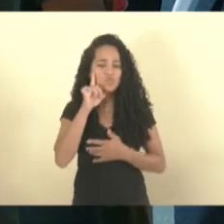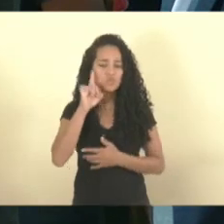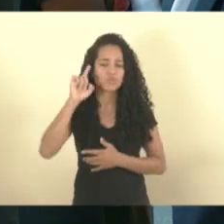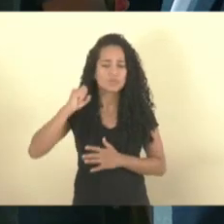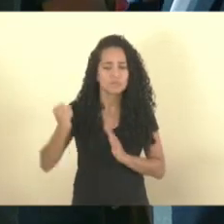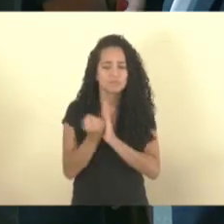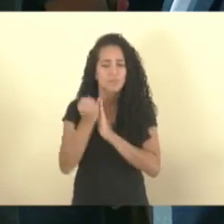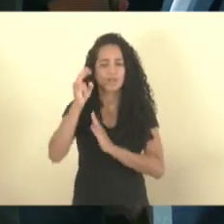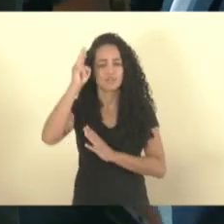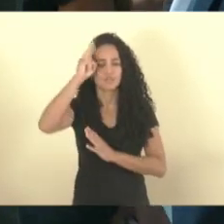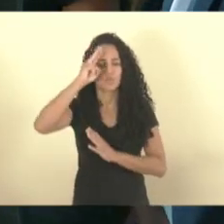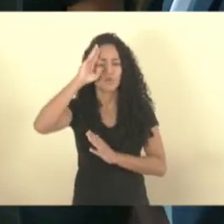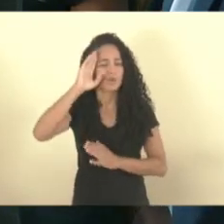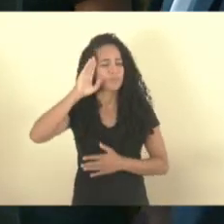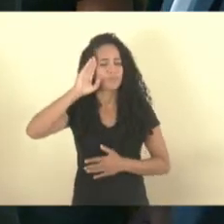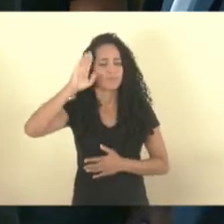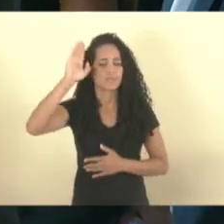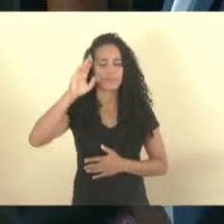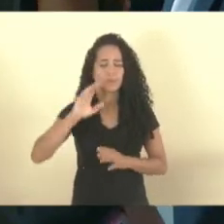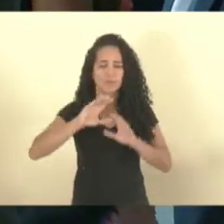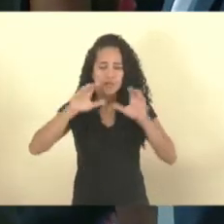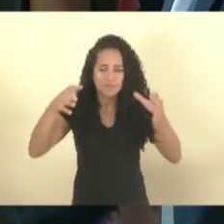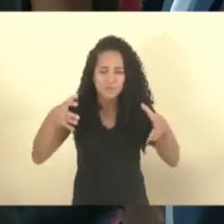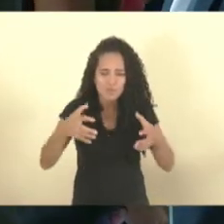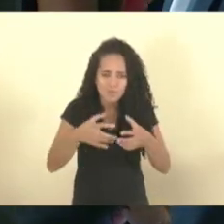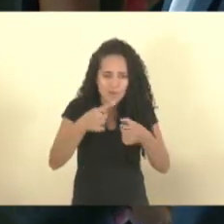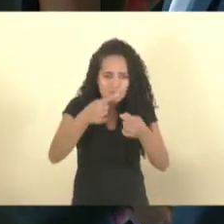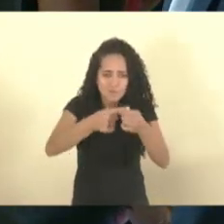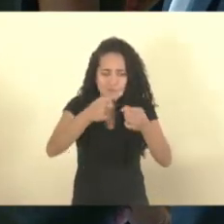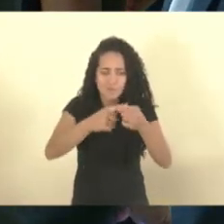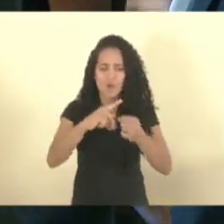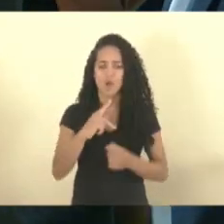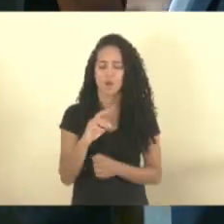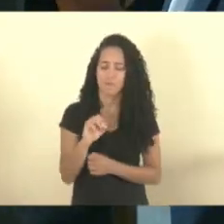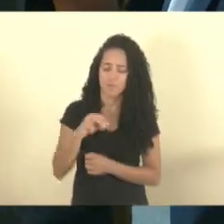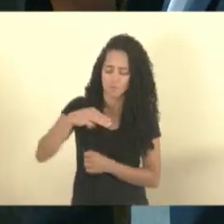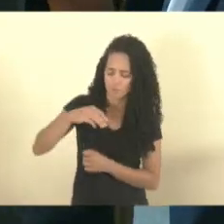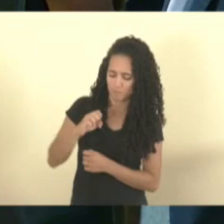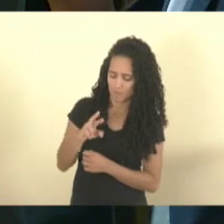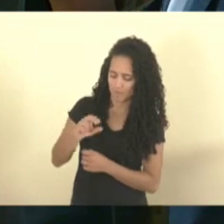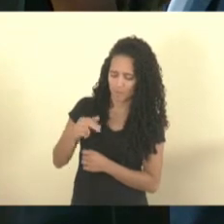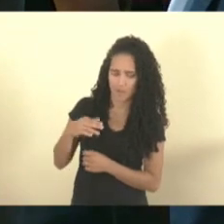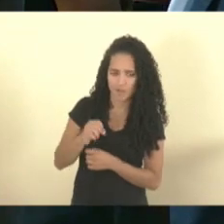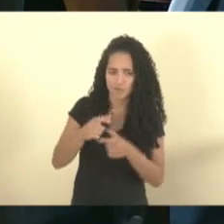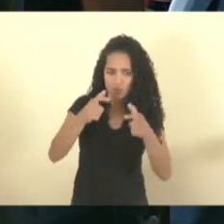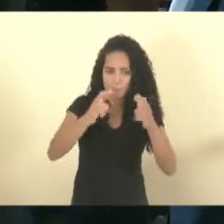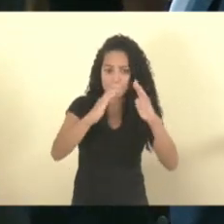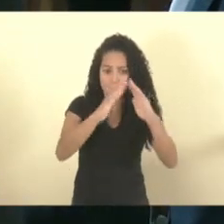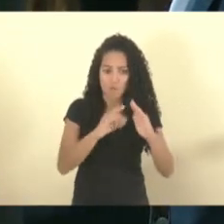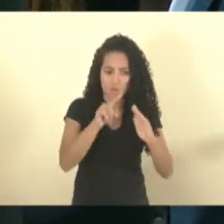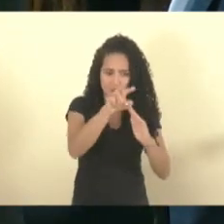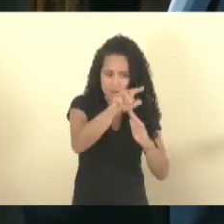para os nossos queridos pomeranos, porque um brote se faz presente